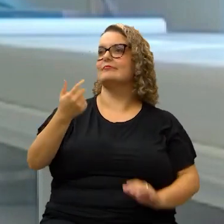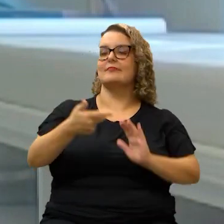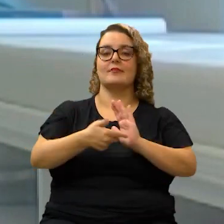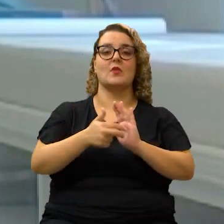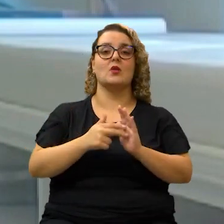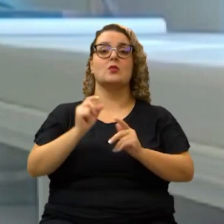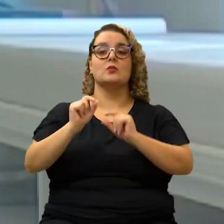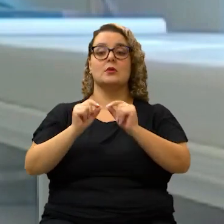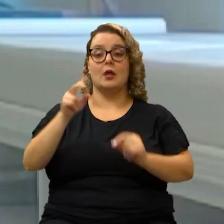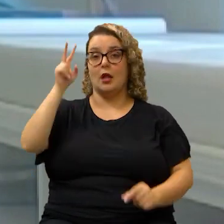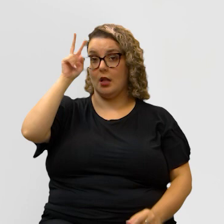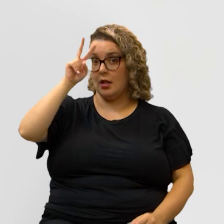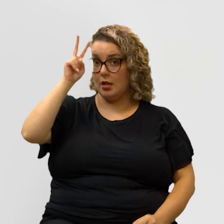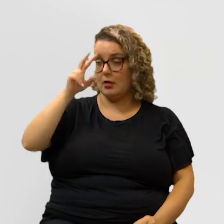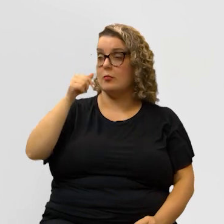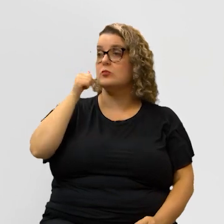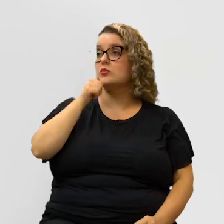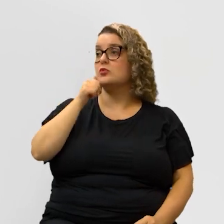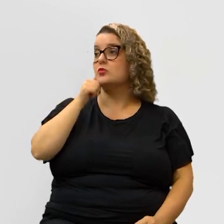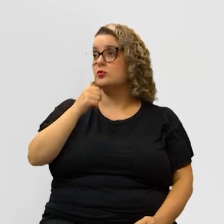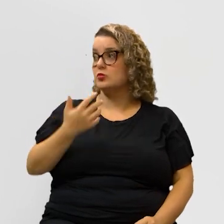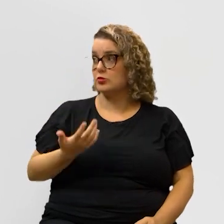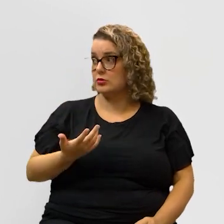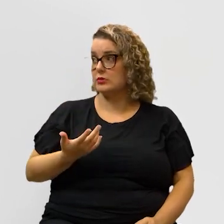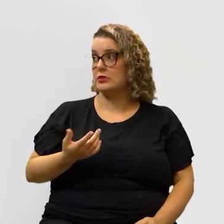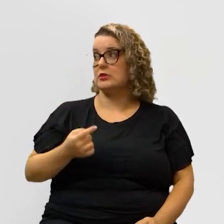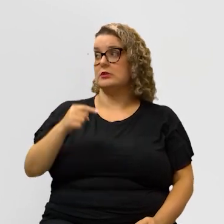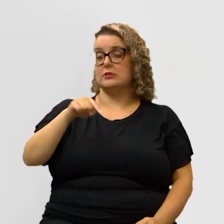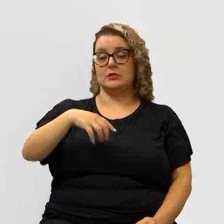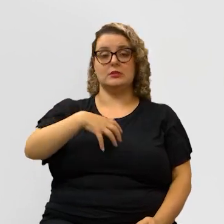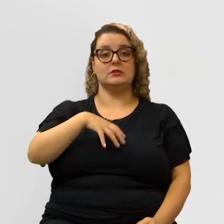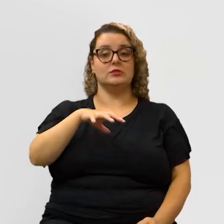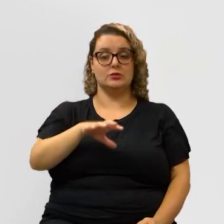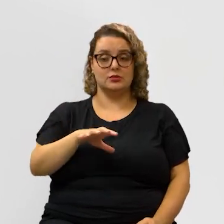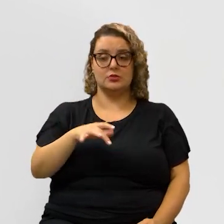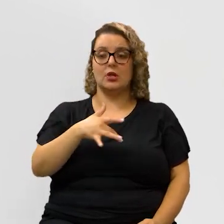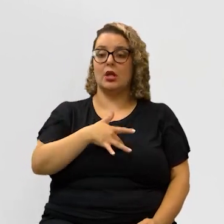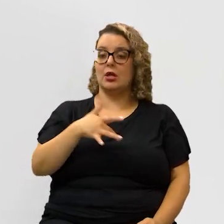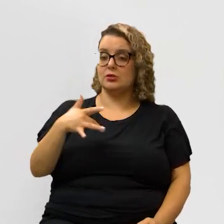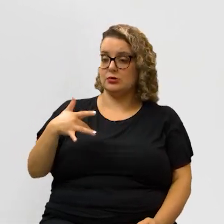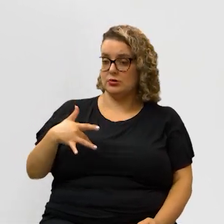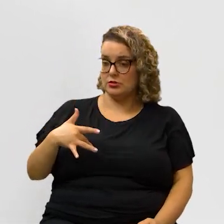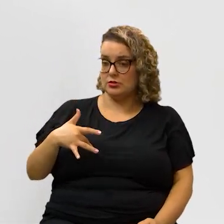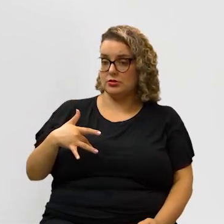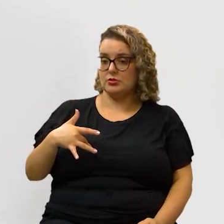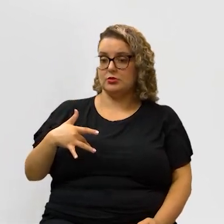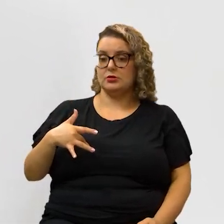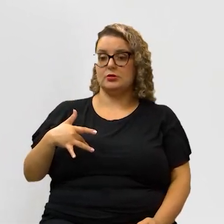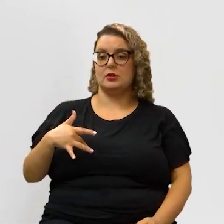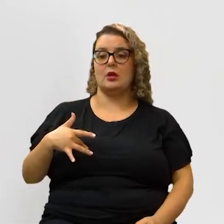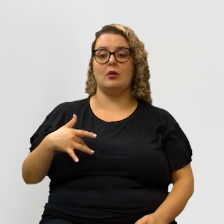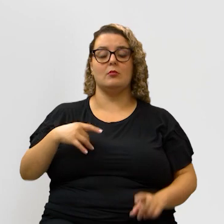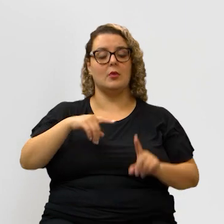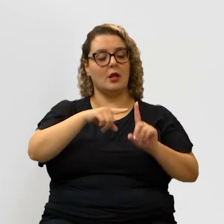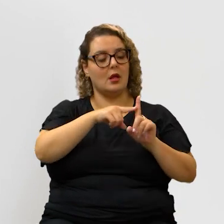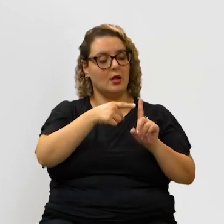de saúde para a gravidez, entender o quanto é importante levar essa gravidez